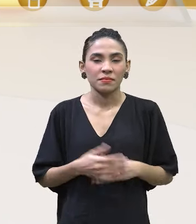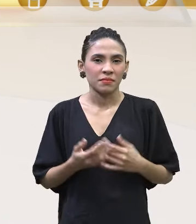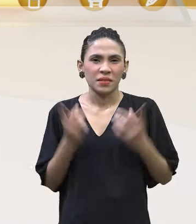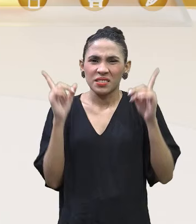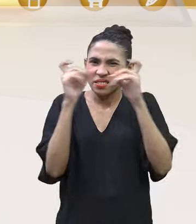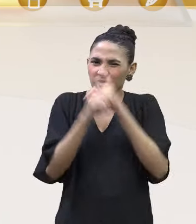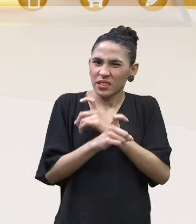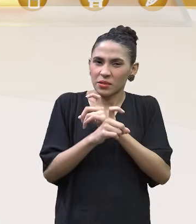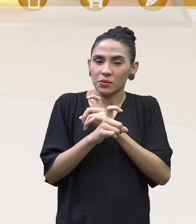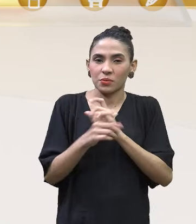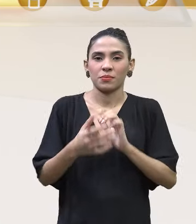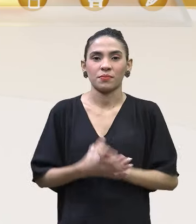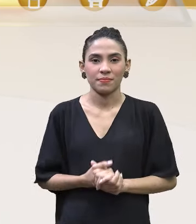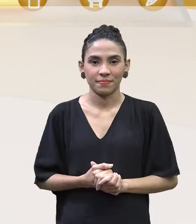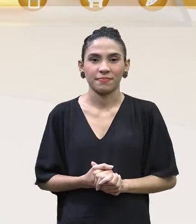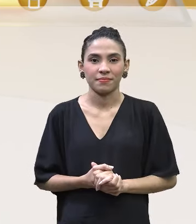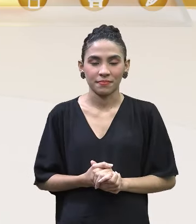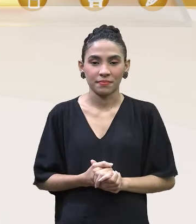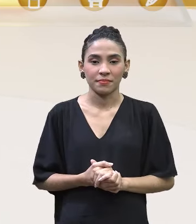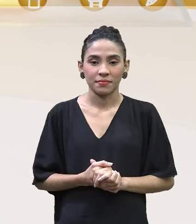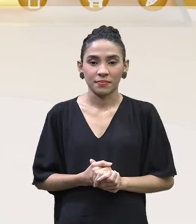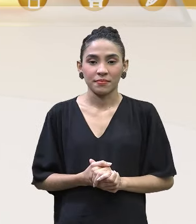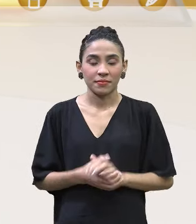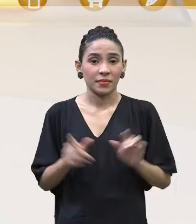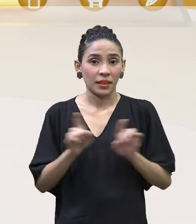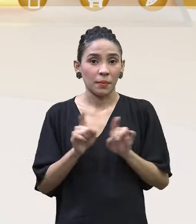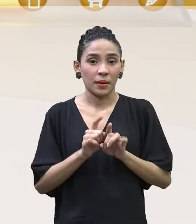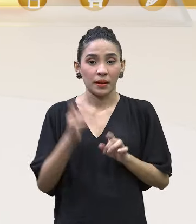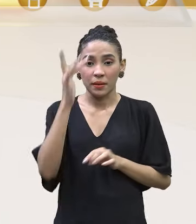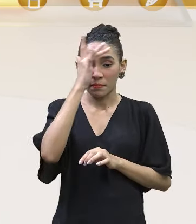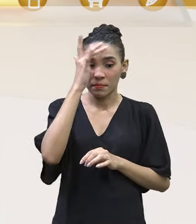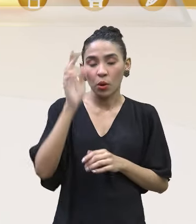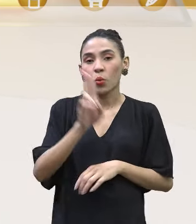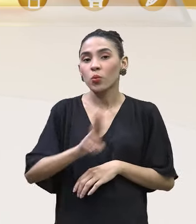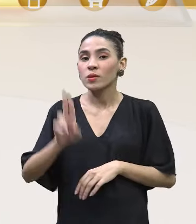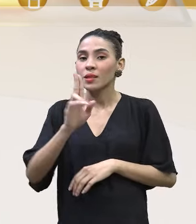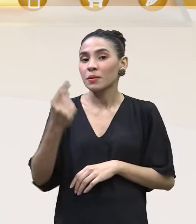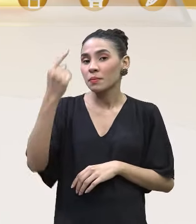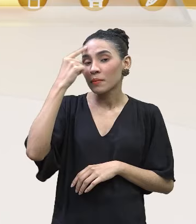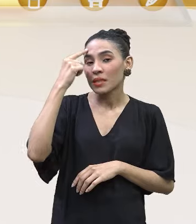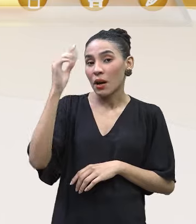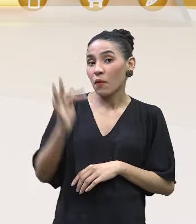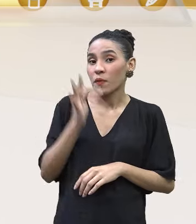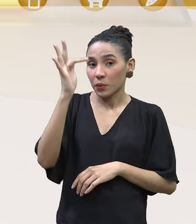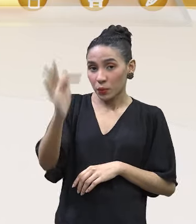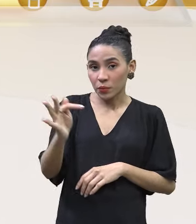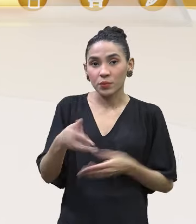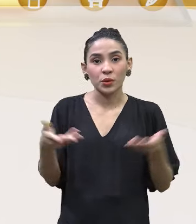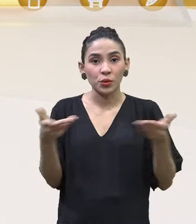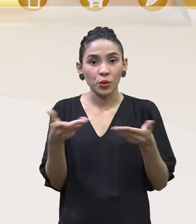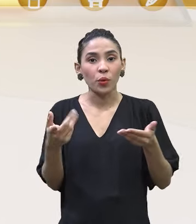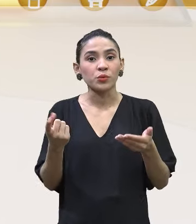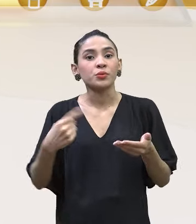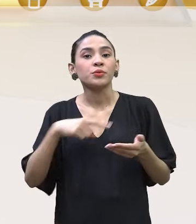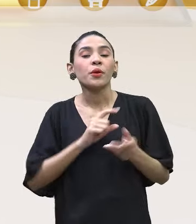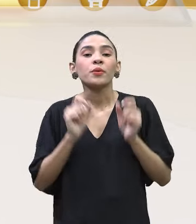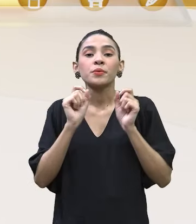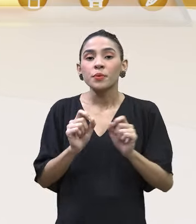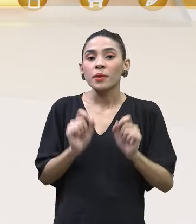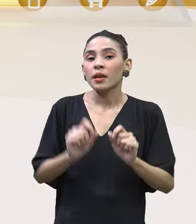difícil né Professor exatamente que aqui tá se vendo né Tá se usando para pensar o futuro e hoje nós estamos vamos